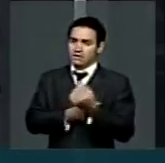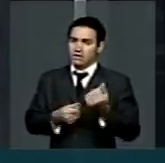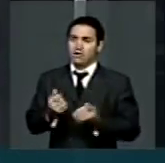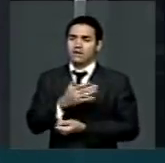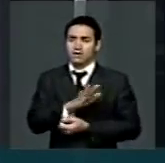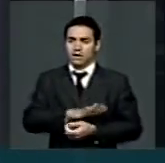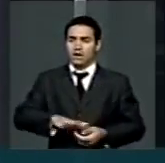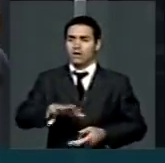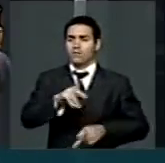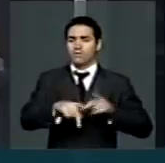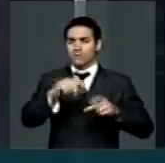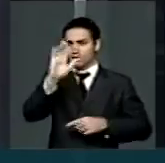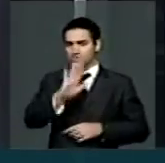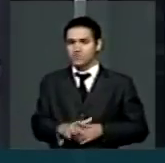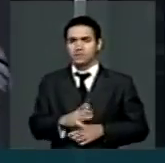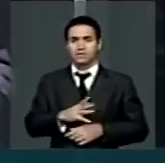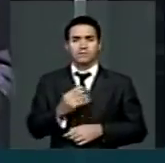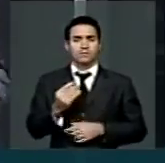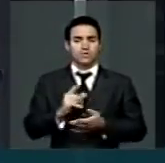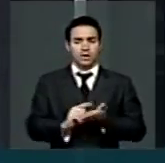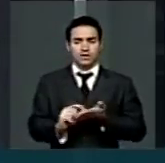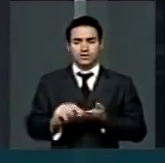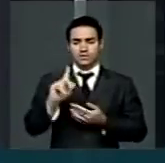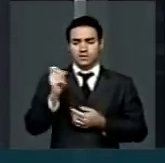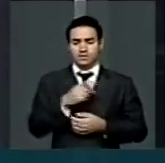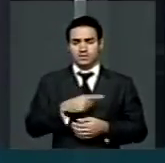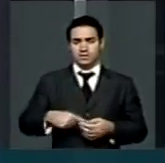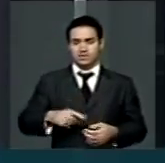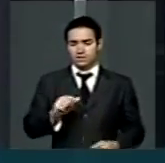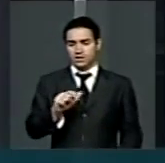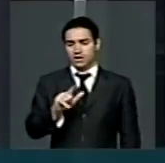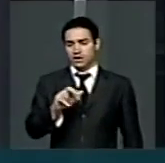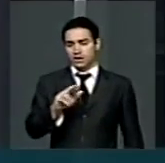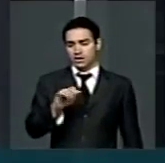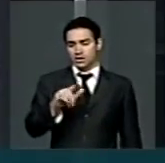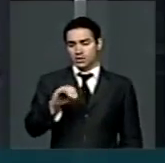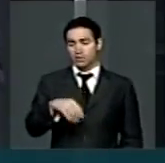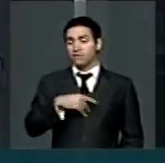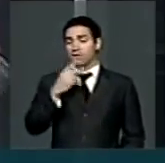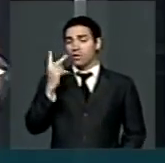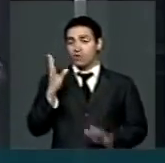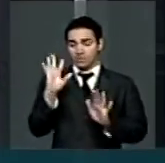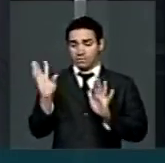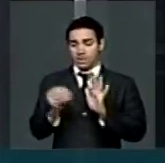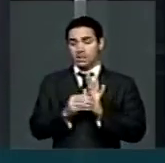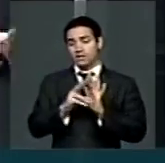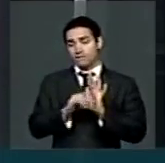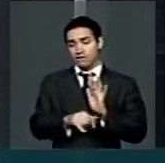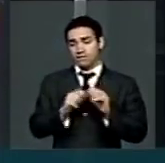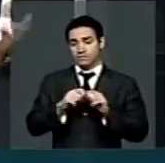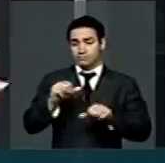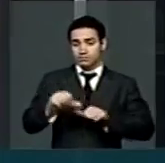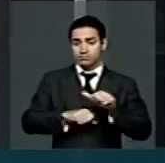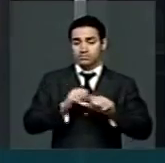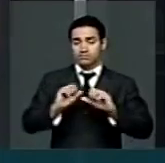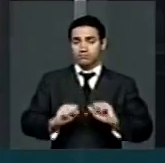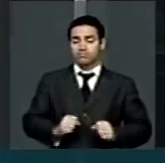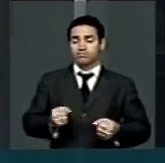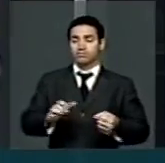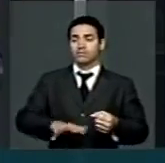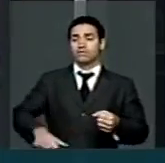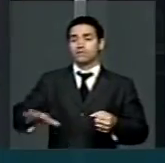brasileiro. Eu tenho vários artigos do ex-presidente Arlindo dizendo que essa emenda ia ser a revitalização, né, da força